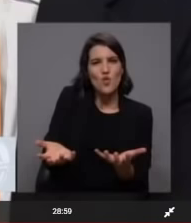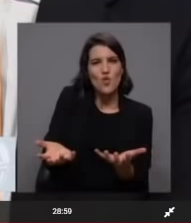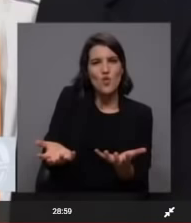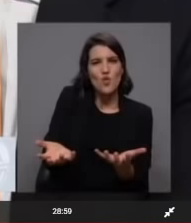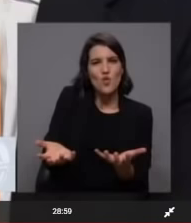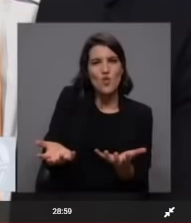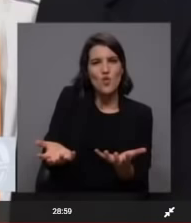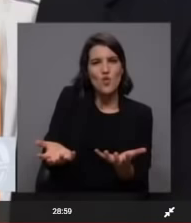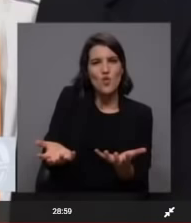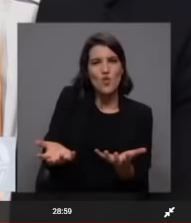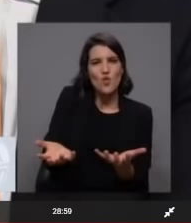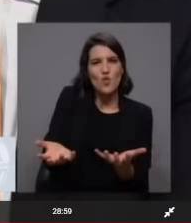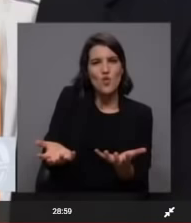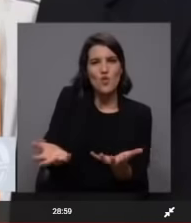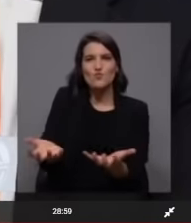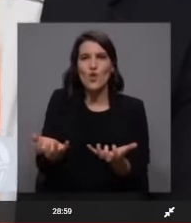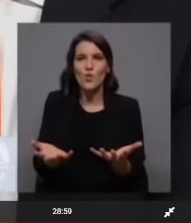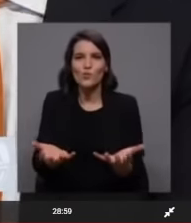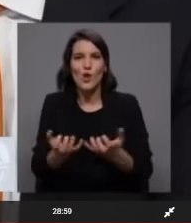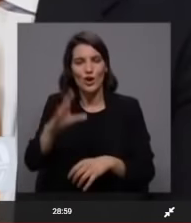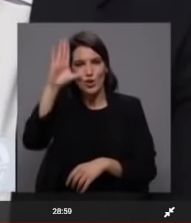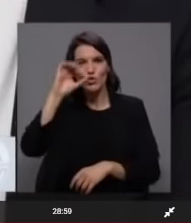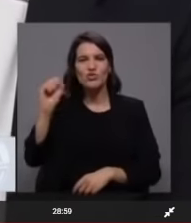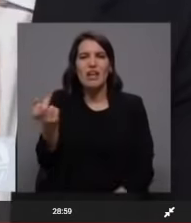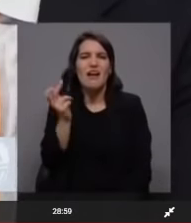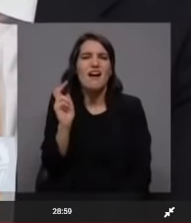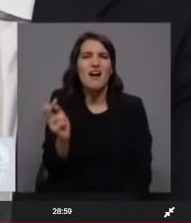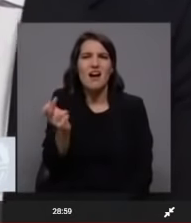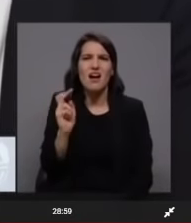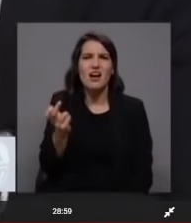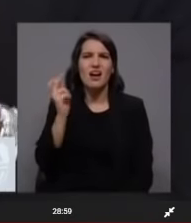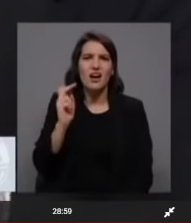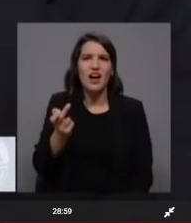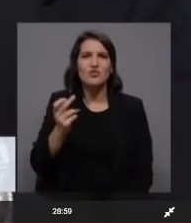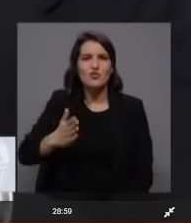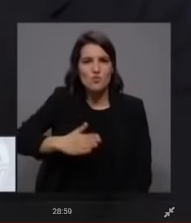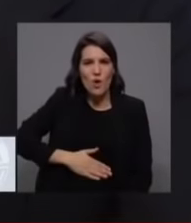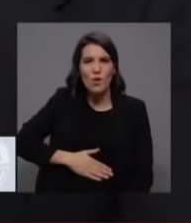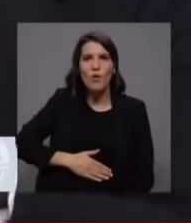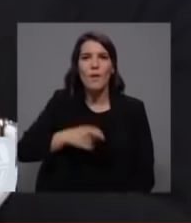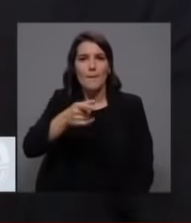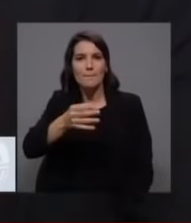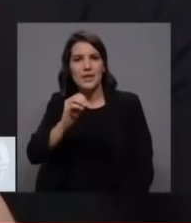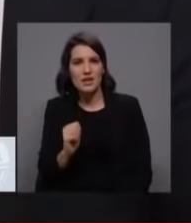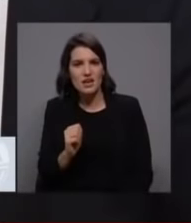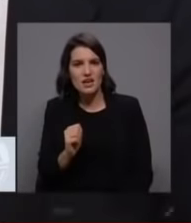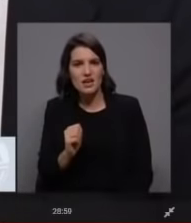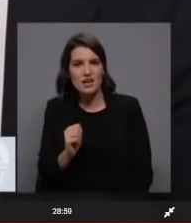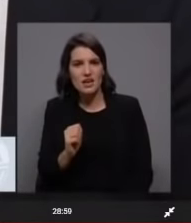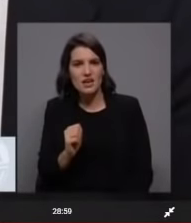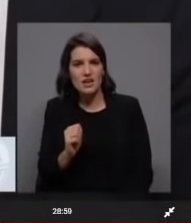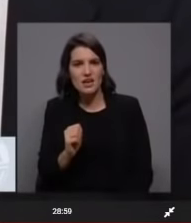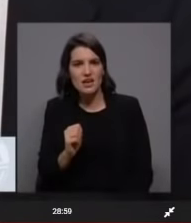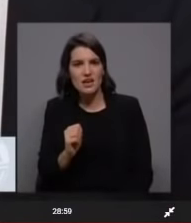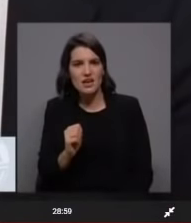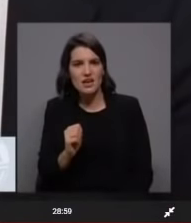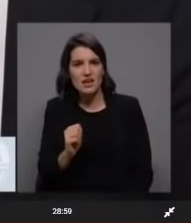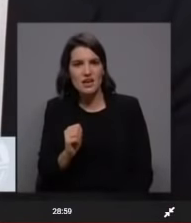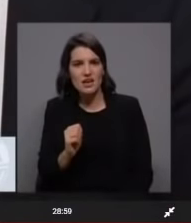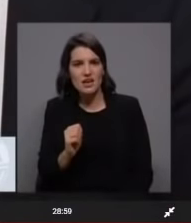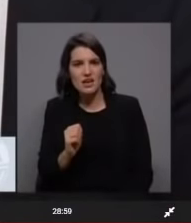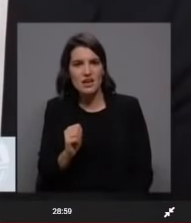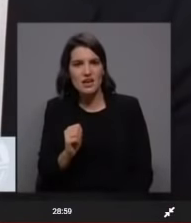e o homem não dizer nada né como é lógico que vale a pena anos e há décadas o partido socialista tem geral Mas a questão é que